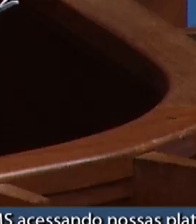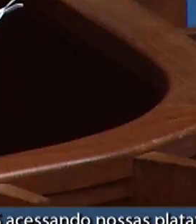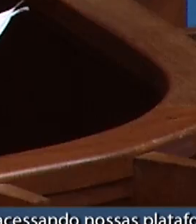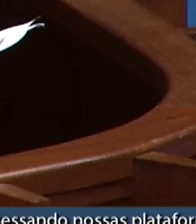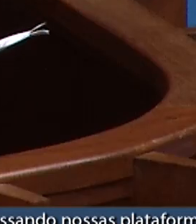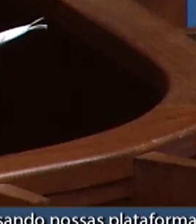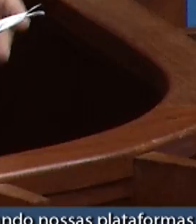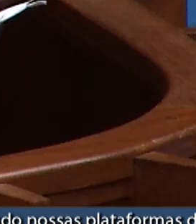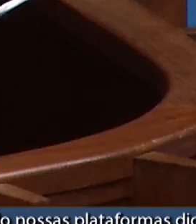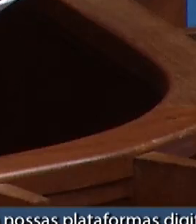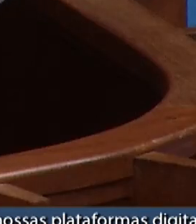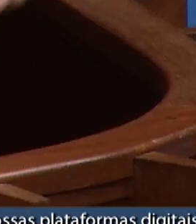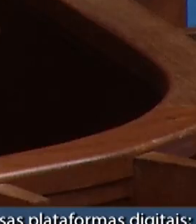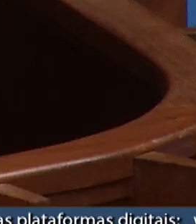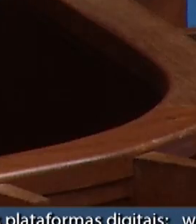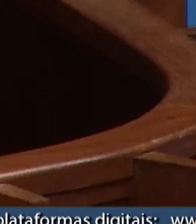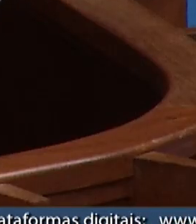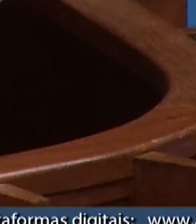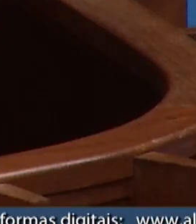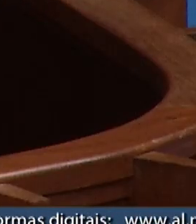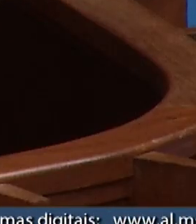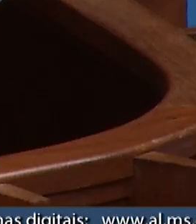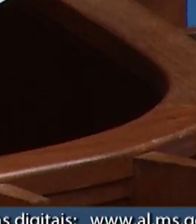privada. Mas a lei